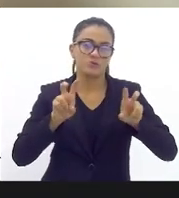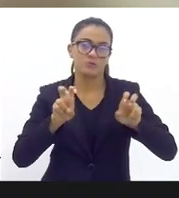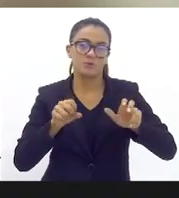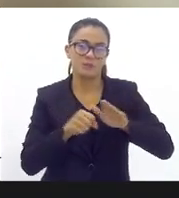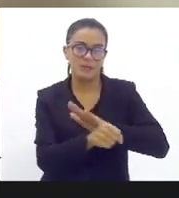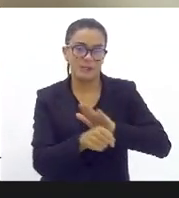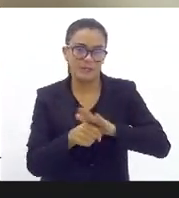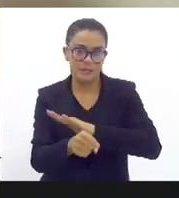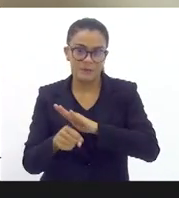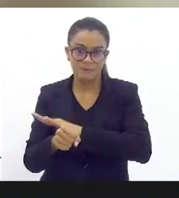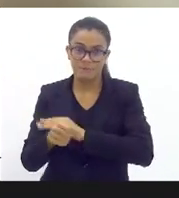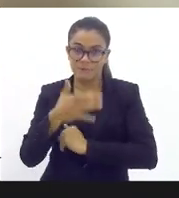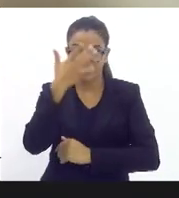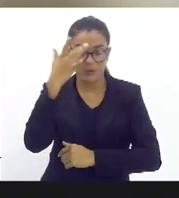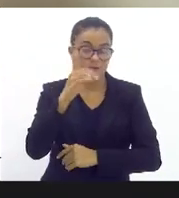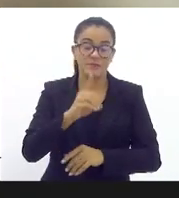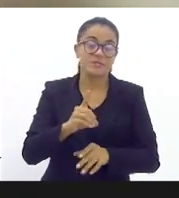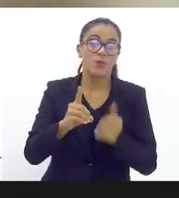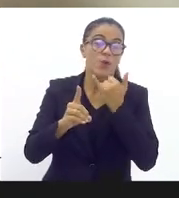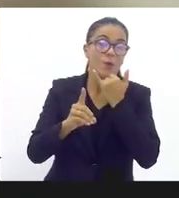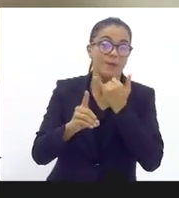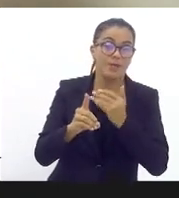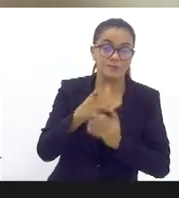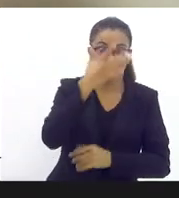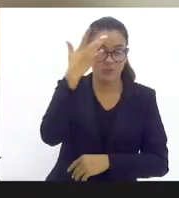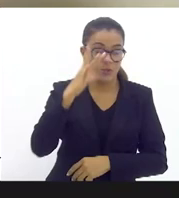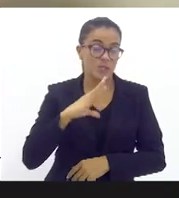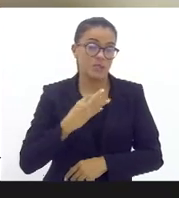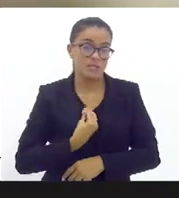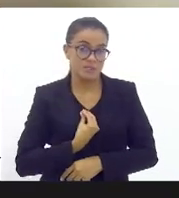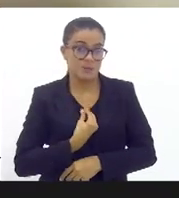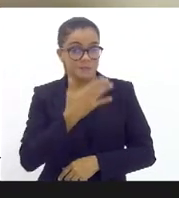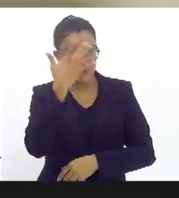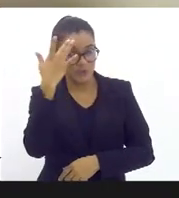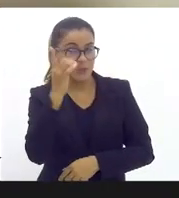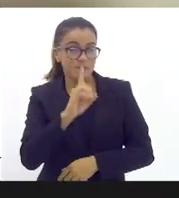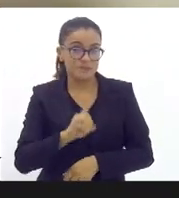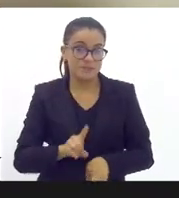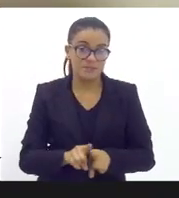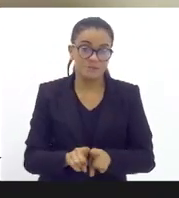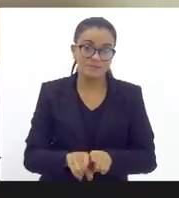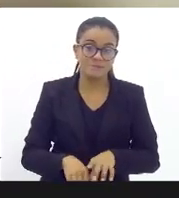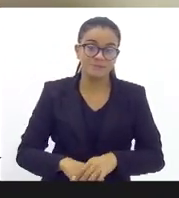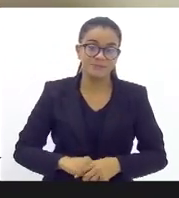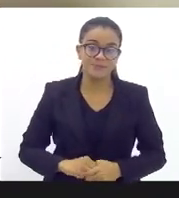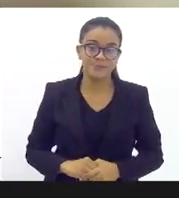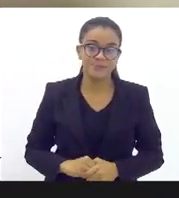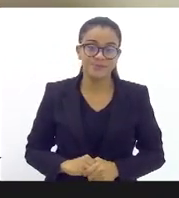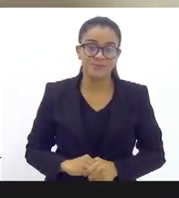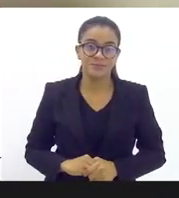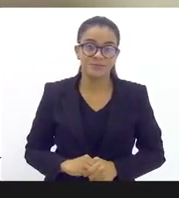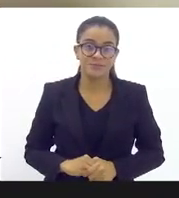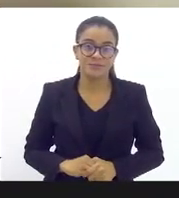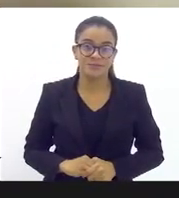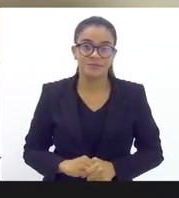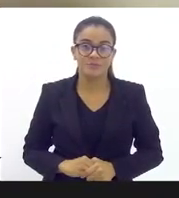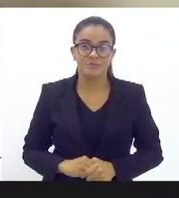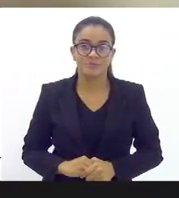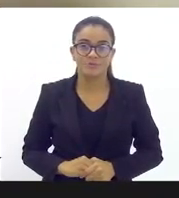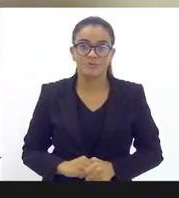com deficiência, pessoa trans, pessoa com deficiência também. Então,